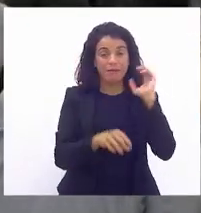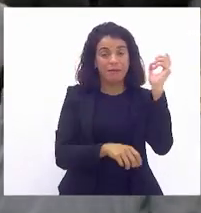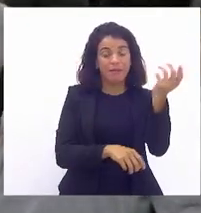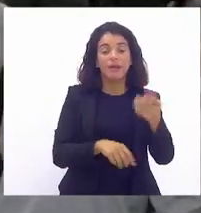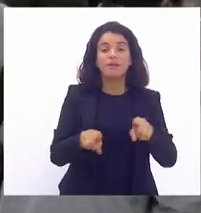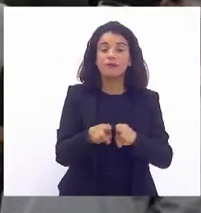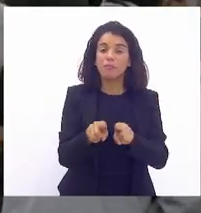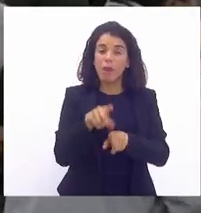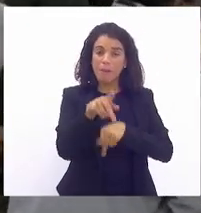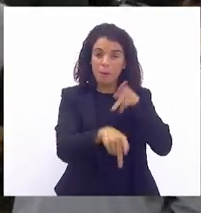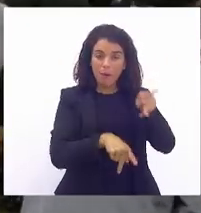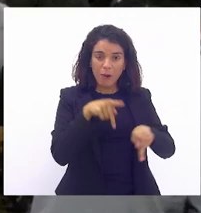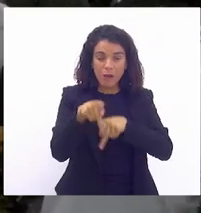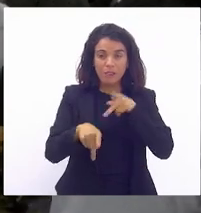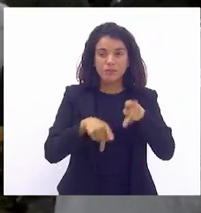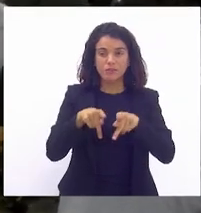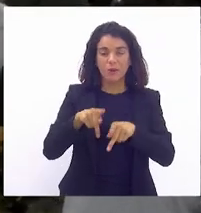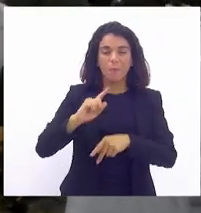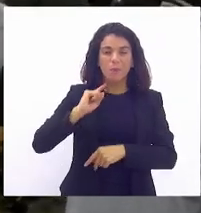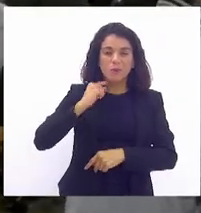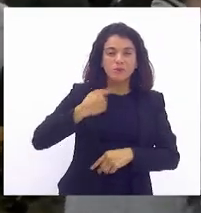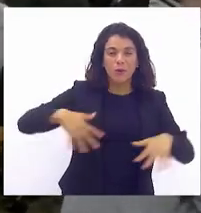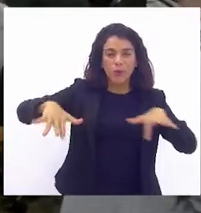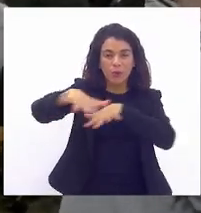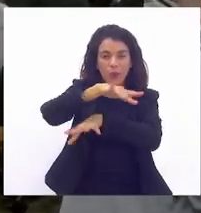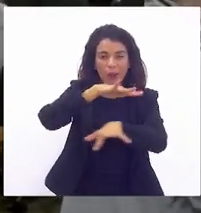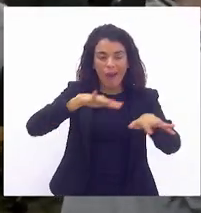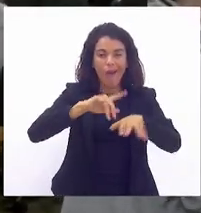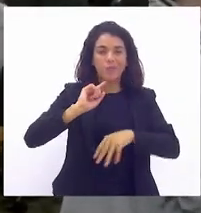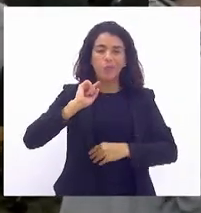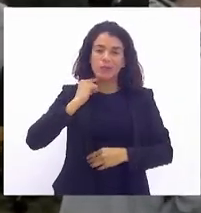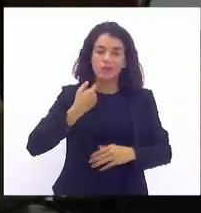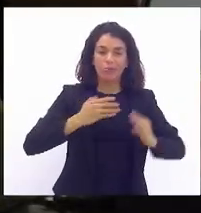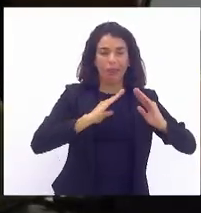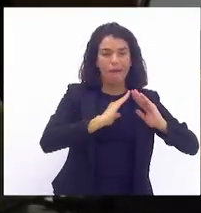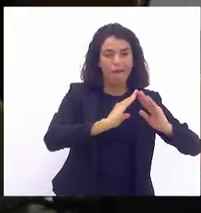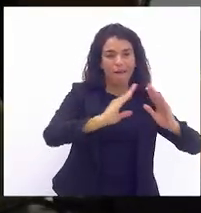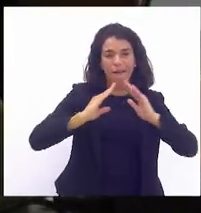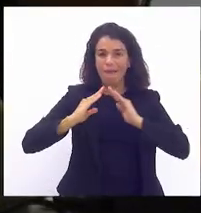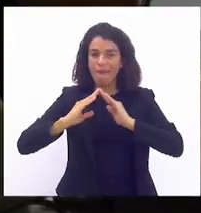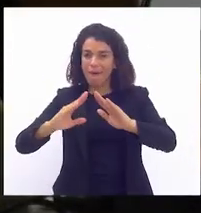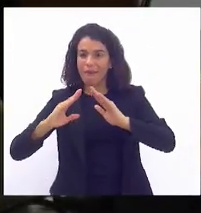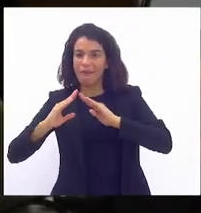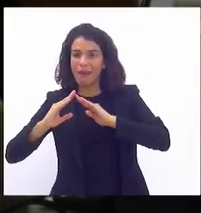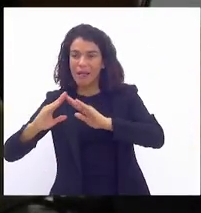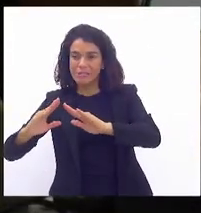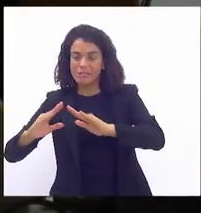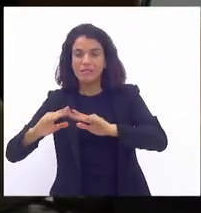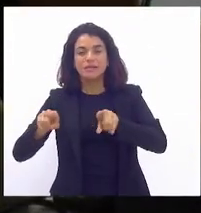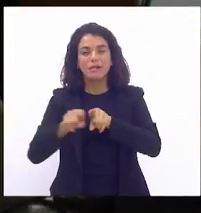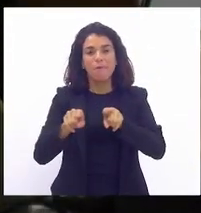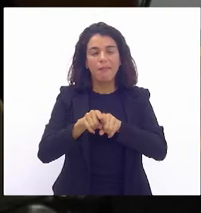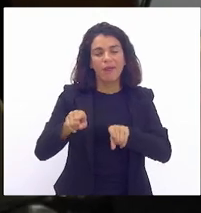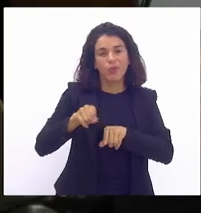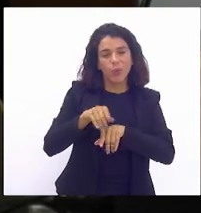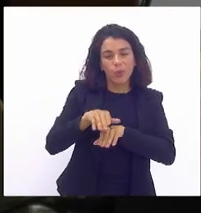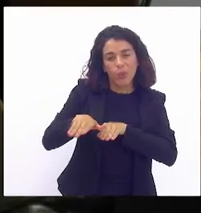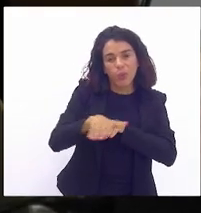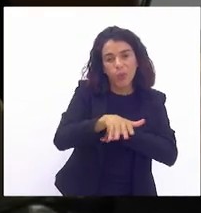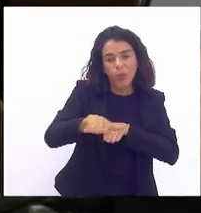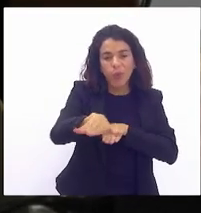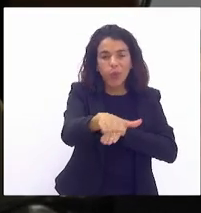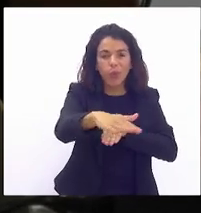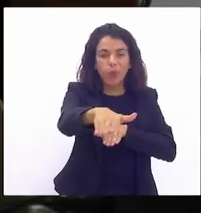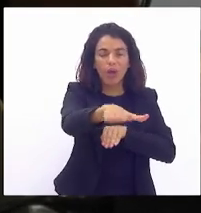das senhoras, da poluição do ar, da poluição nas casas, da poluição dos corpos hídricos do Paraíba do Sul, por